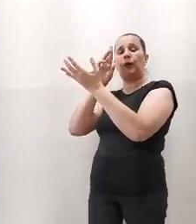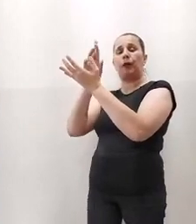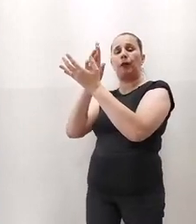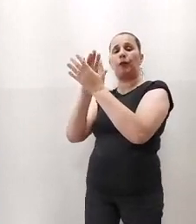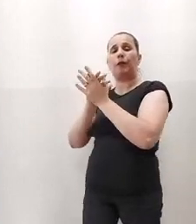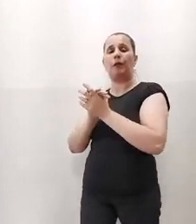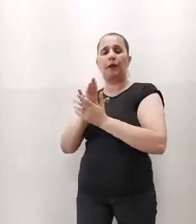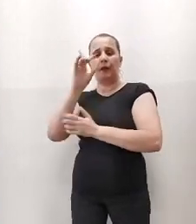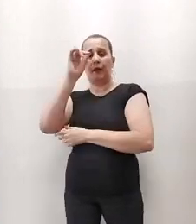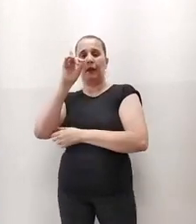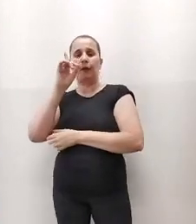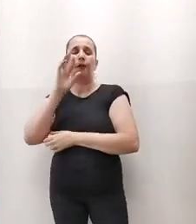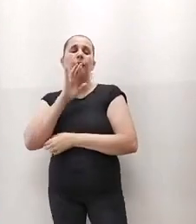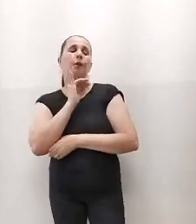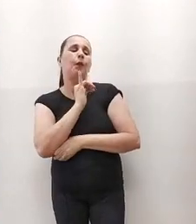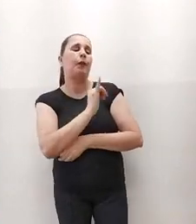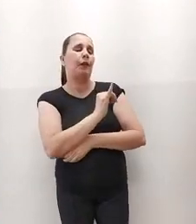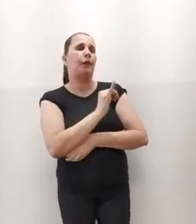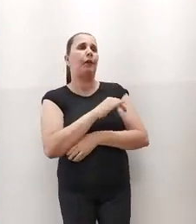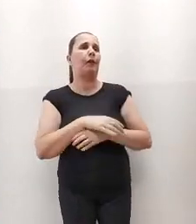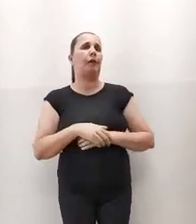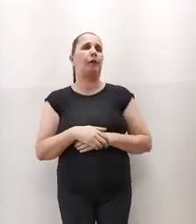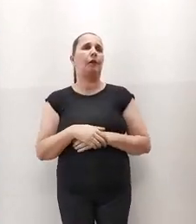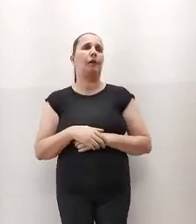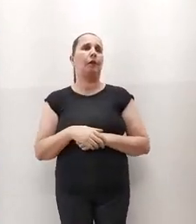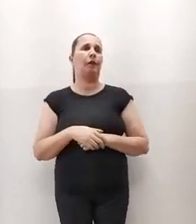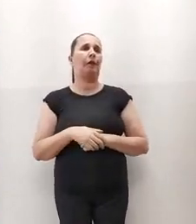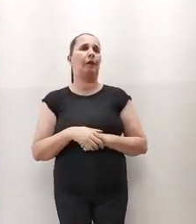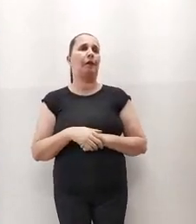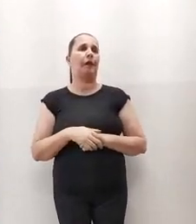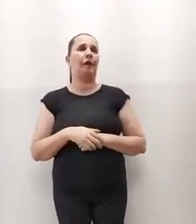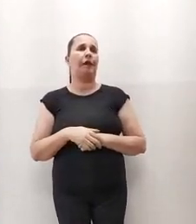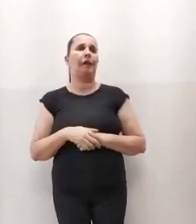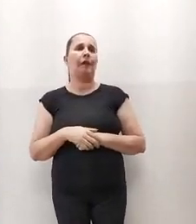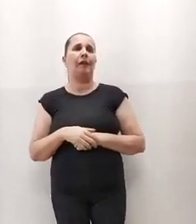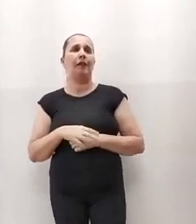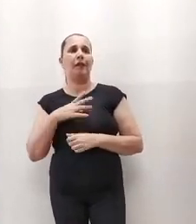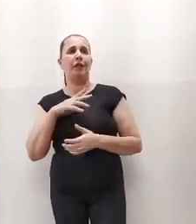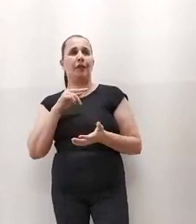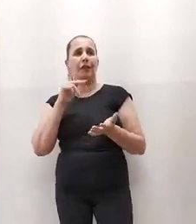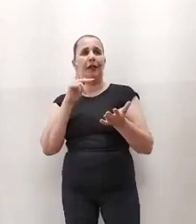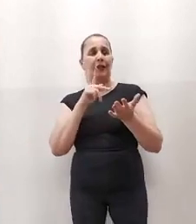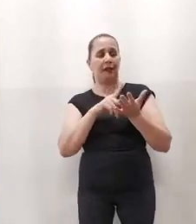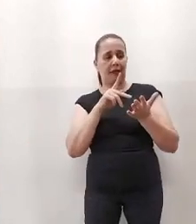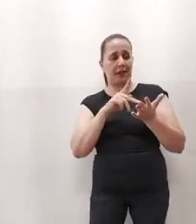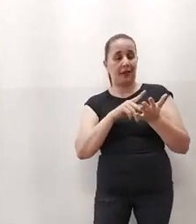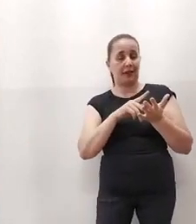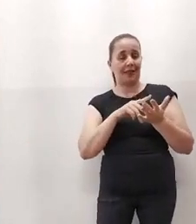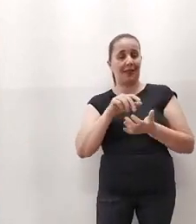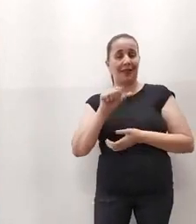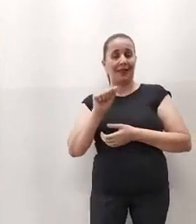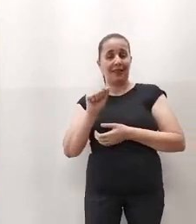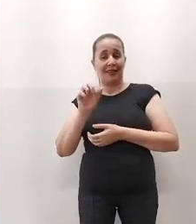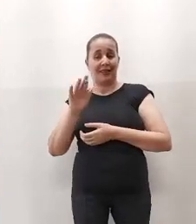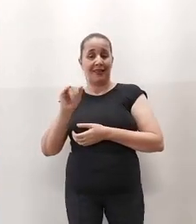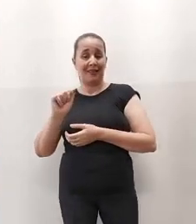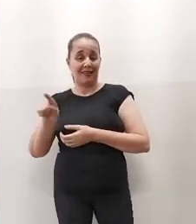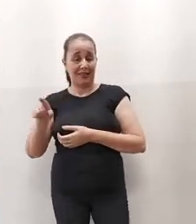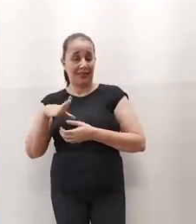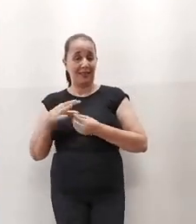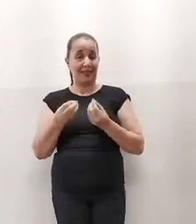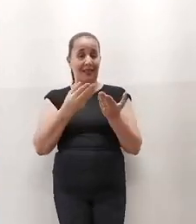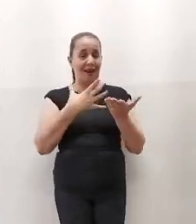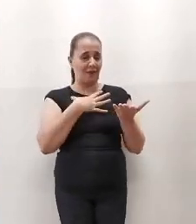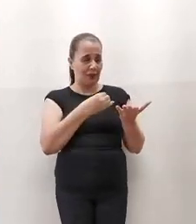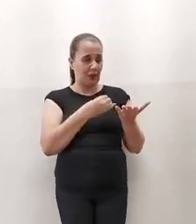respondeu, Deus nem respondeu, ele fez a outra resposta, de fato, Sara, tua mulher, ó, te dará um filho, e lhe